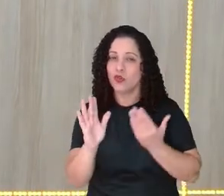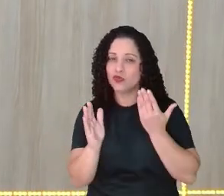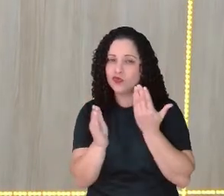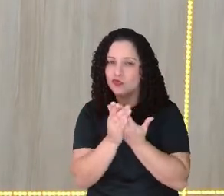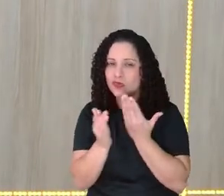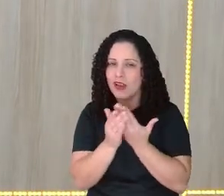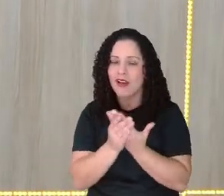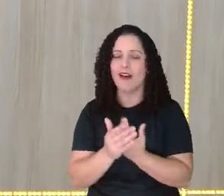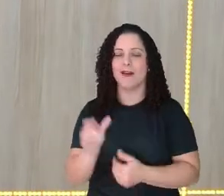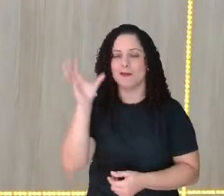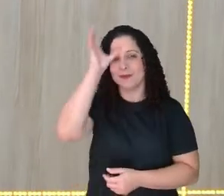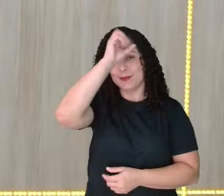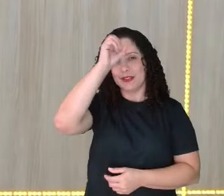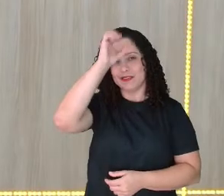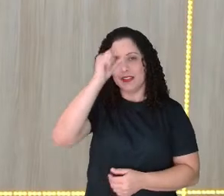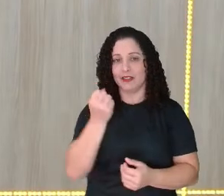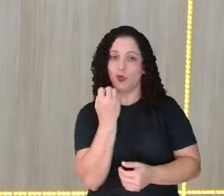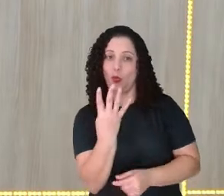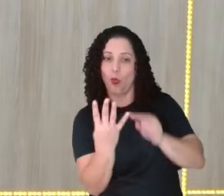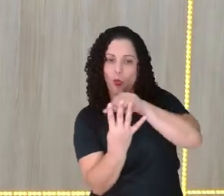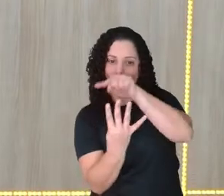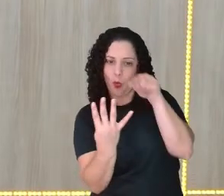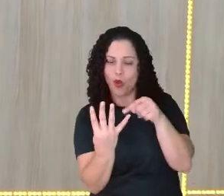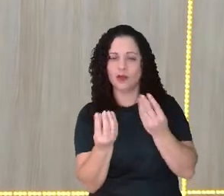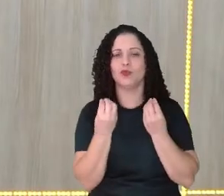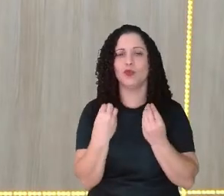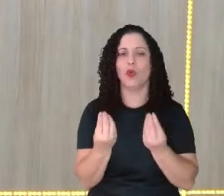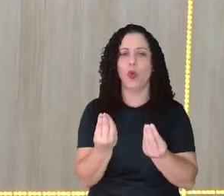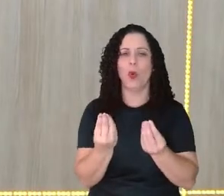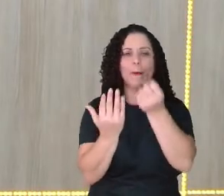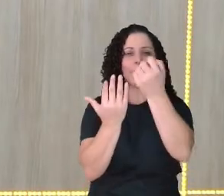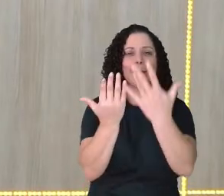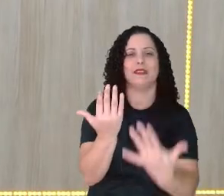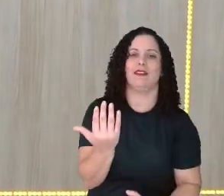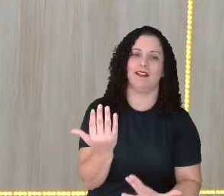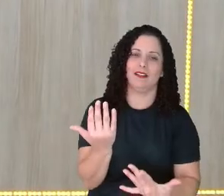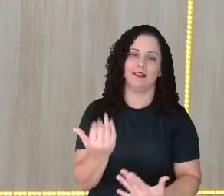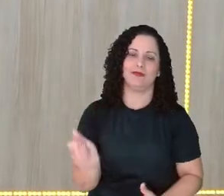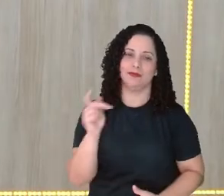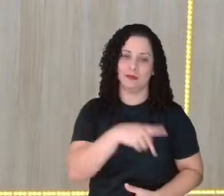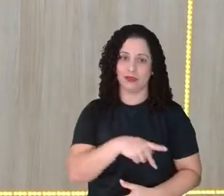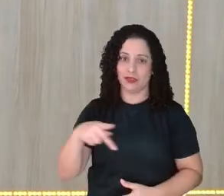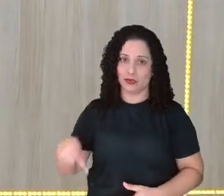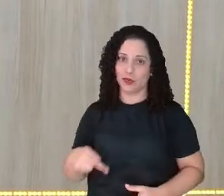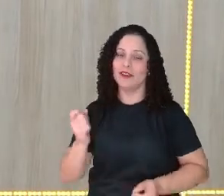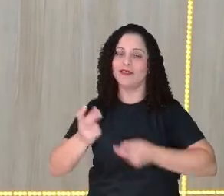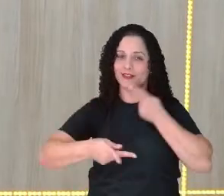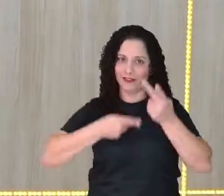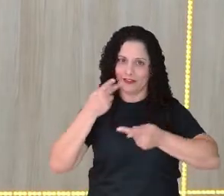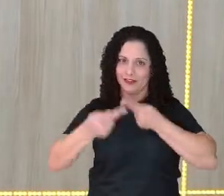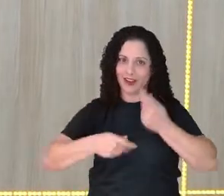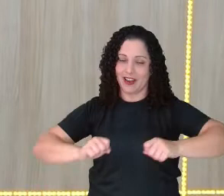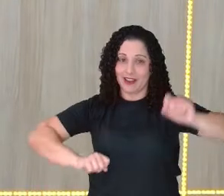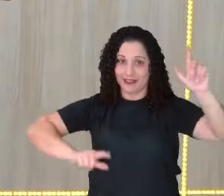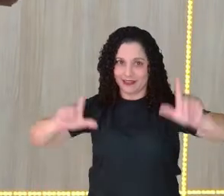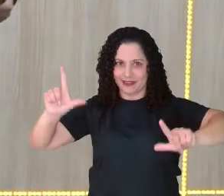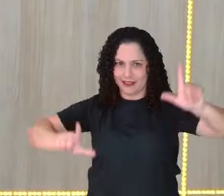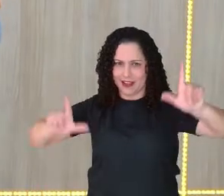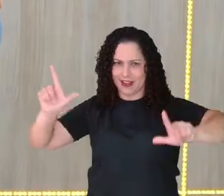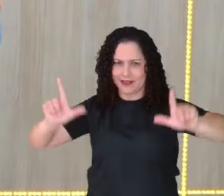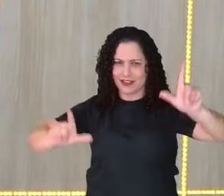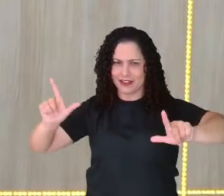para saber aí como é que a gente define, porque a professora Tânia chamou a TV aí de um